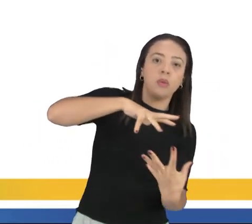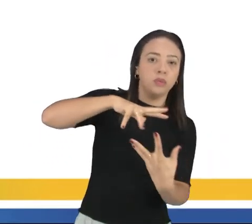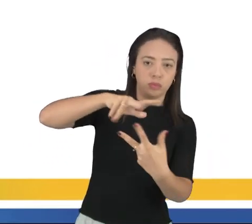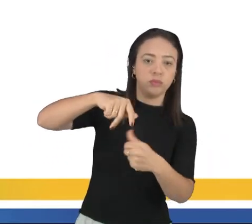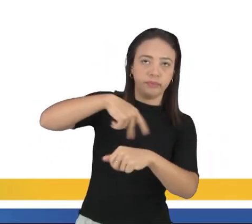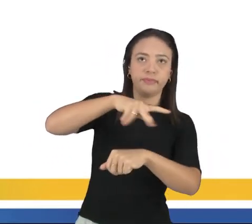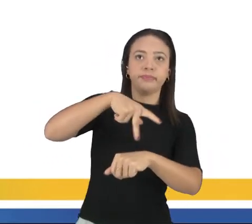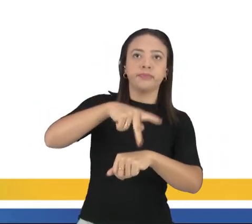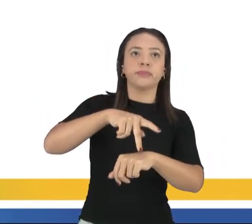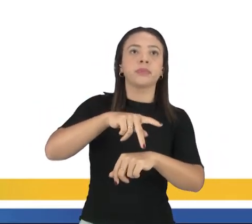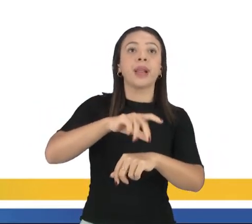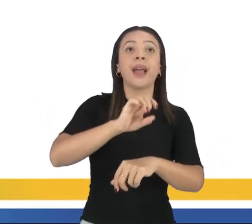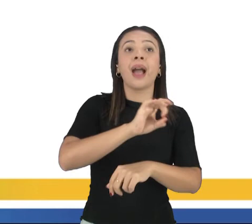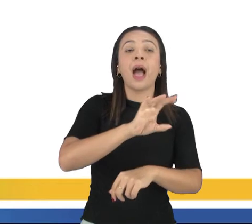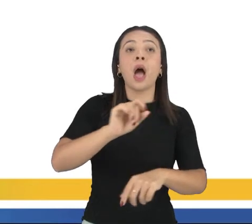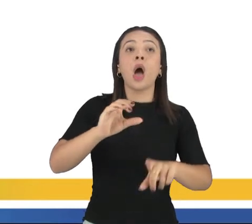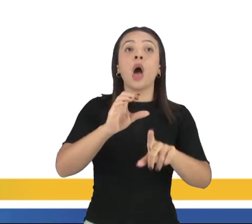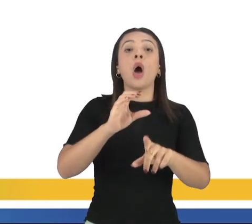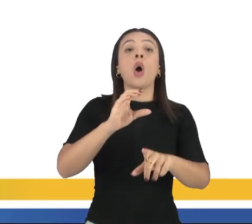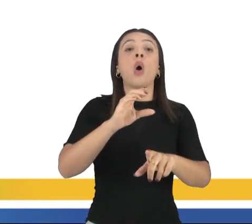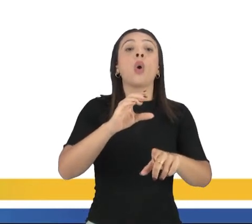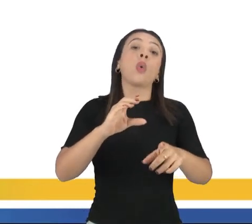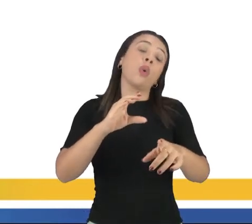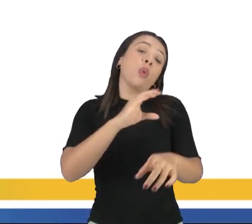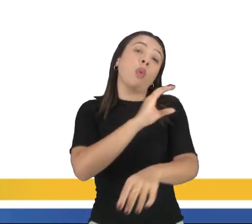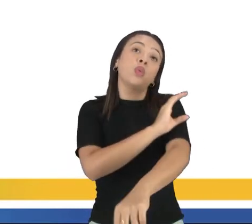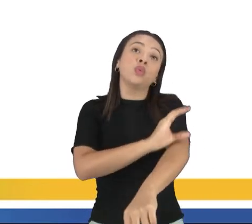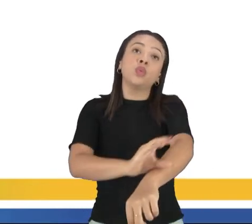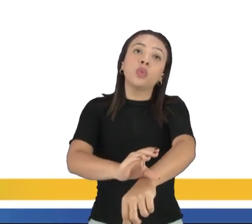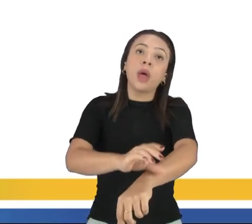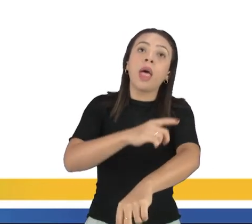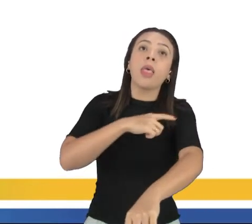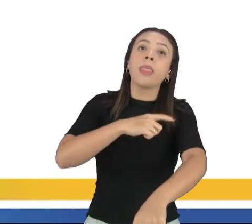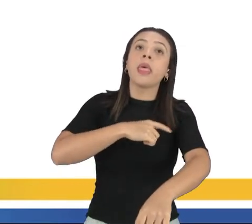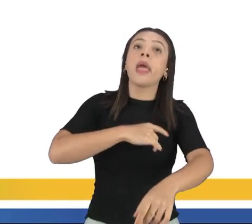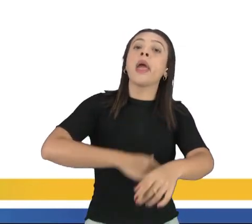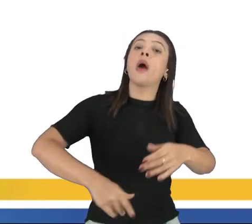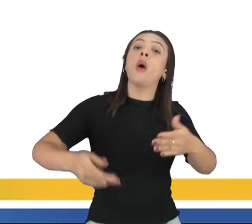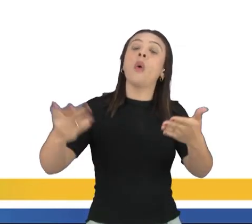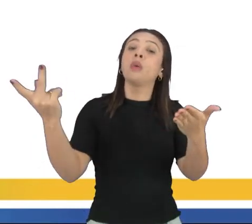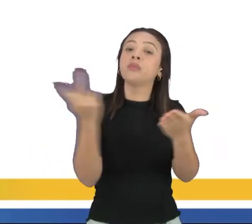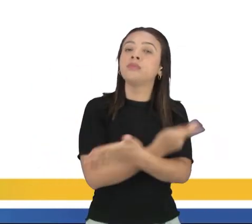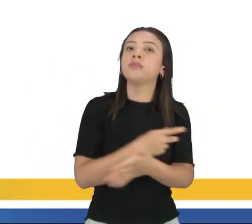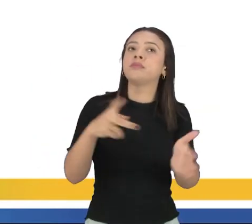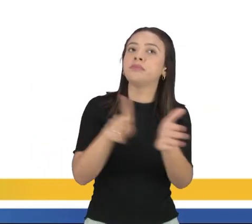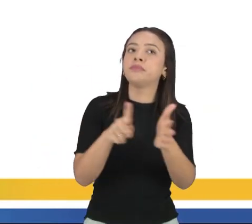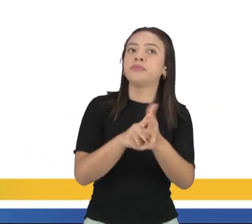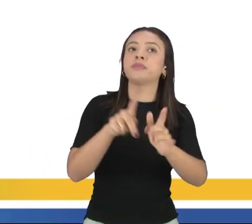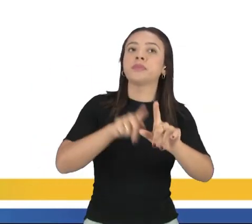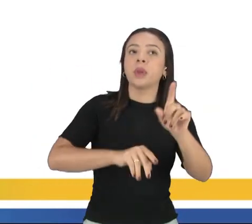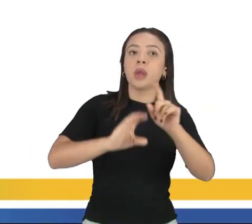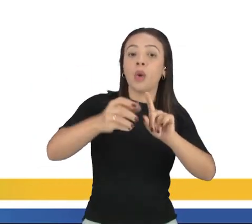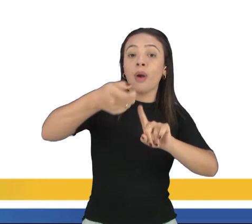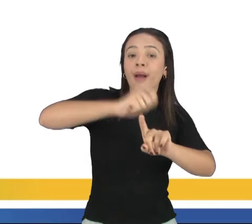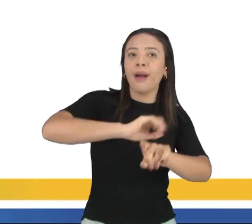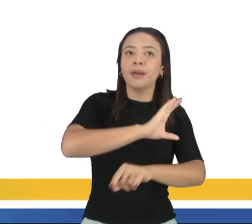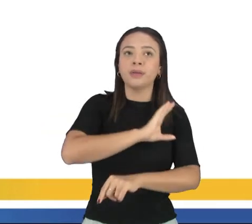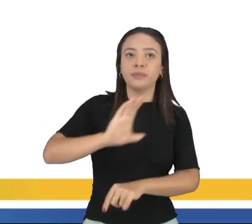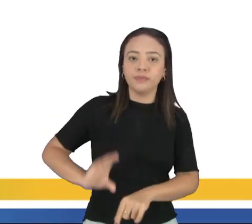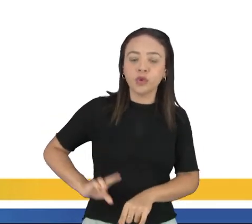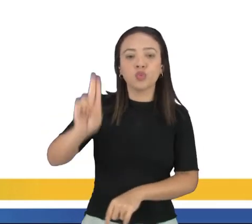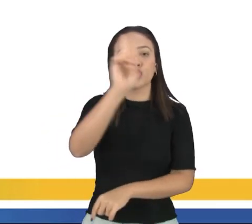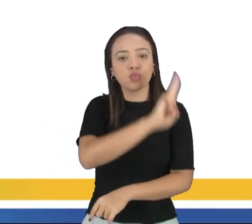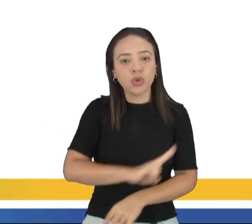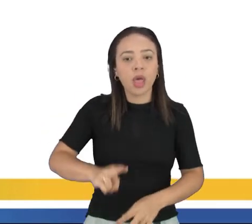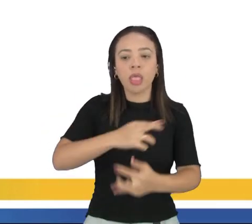cultura registra seus eventos marcantes em calendário próprio cê o calendário Cristão foi adotado